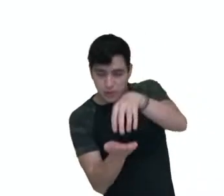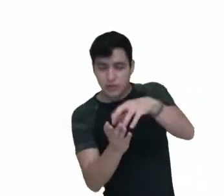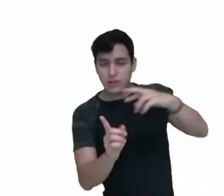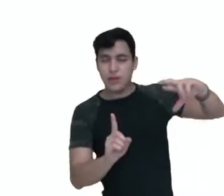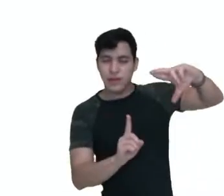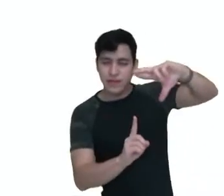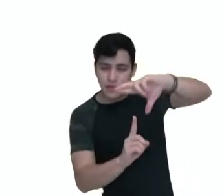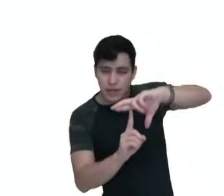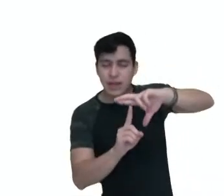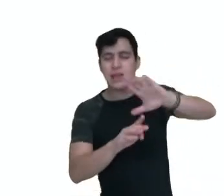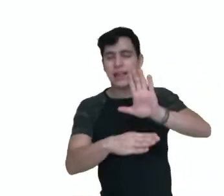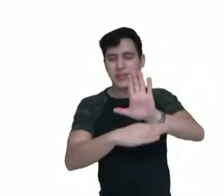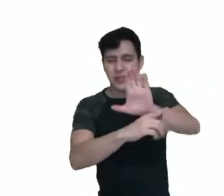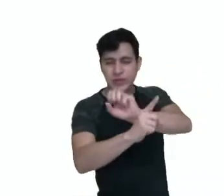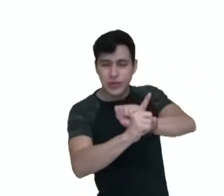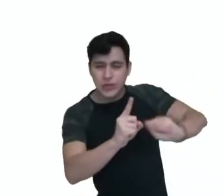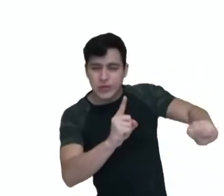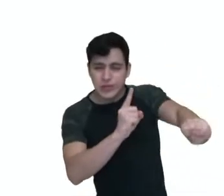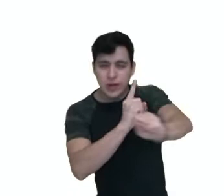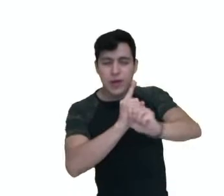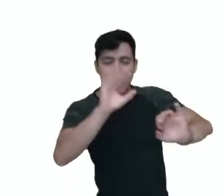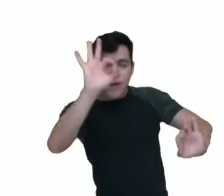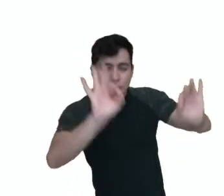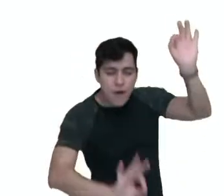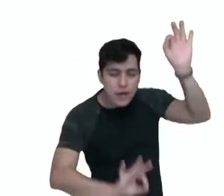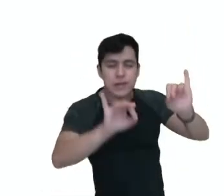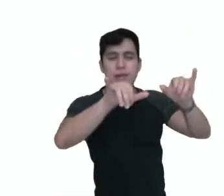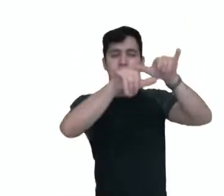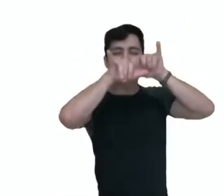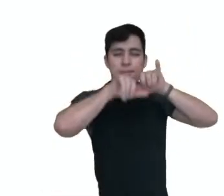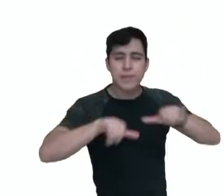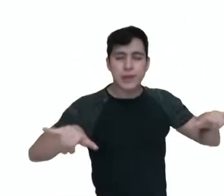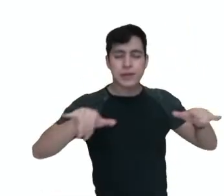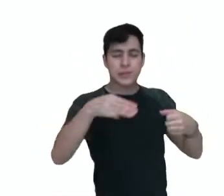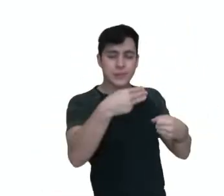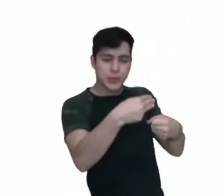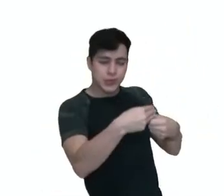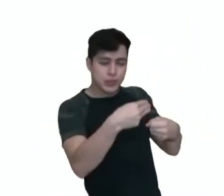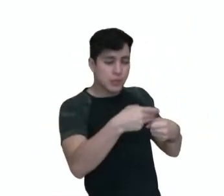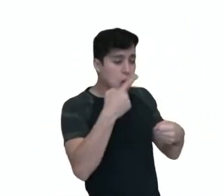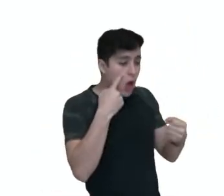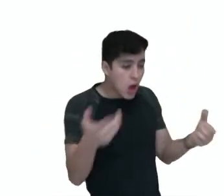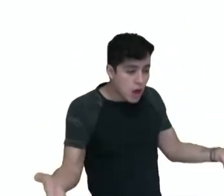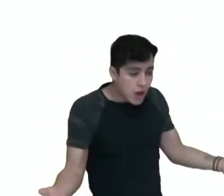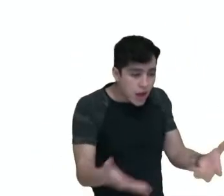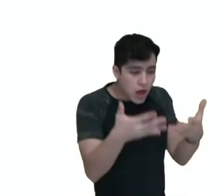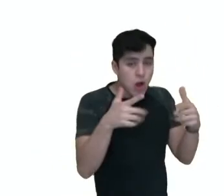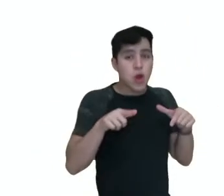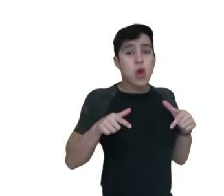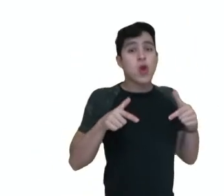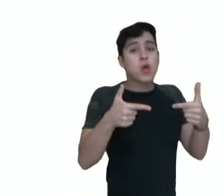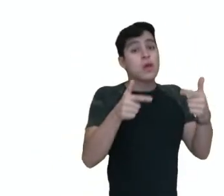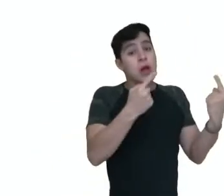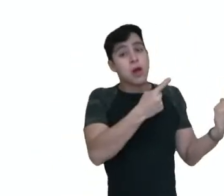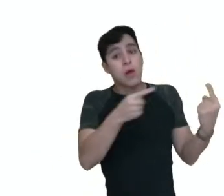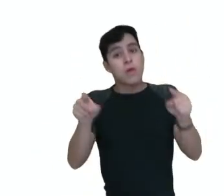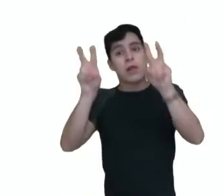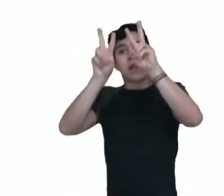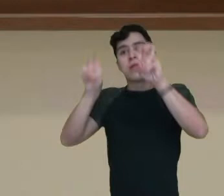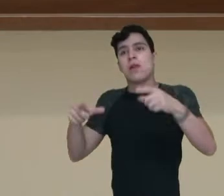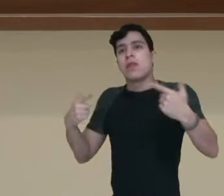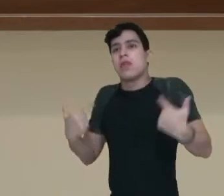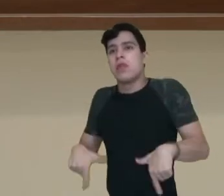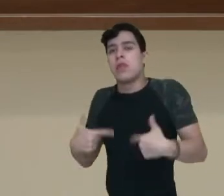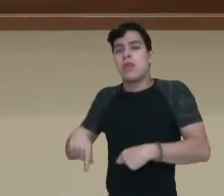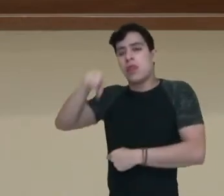Especializado de Assistência Social, desenvolve campanha municipal de enfrentamento ao trabalho infantil.